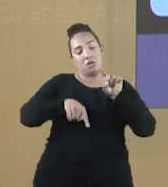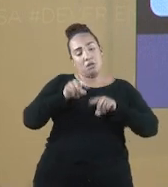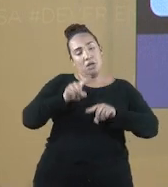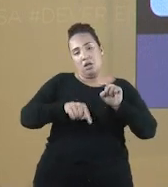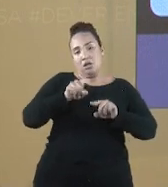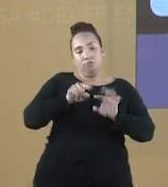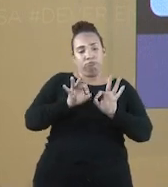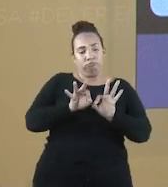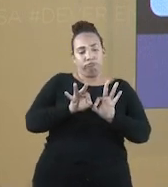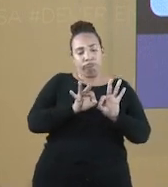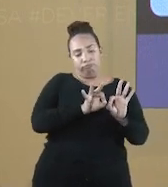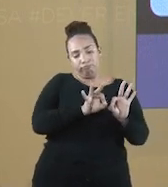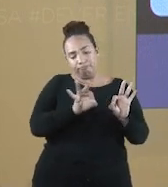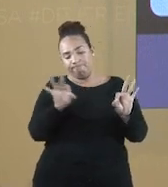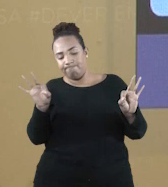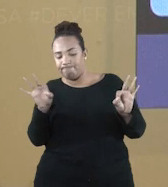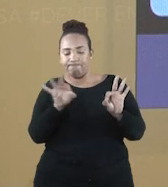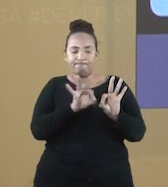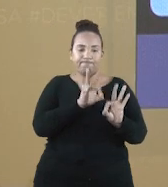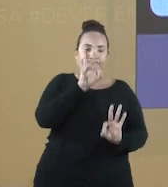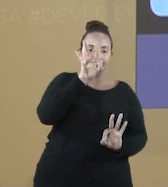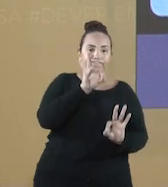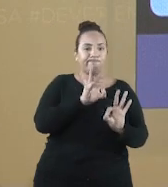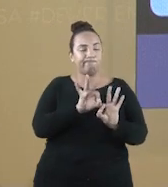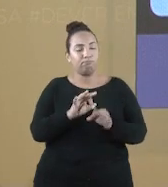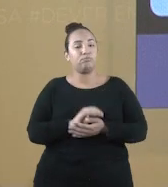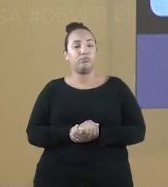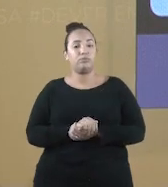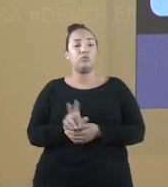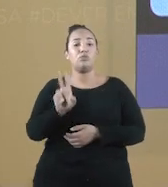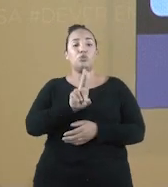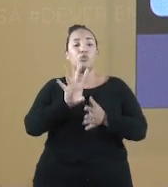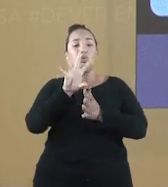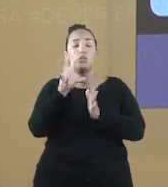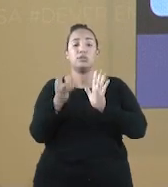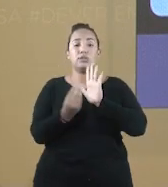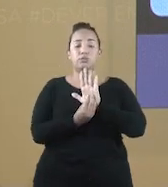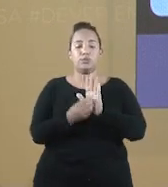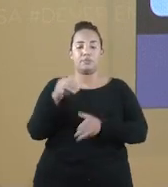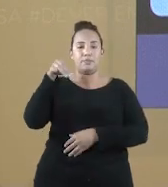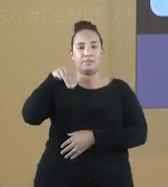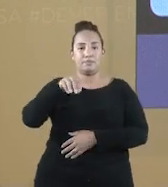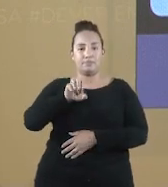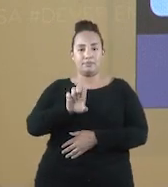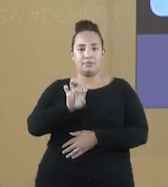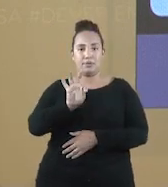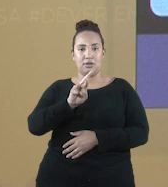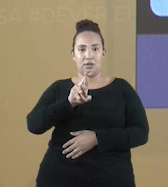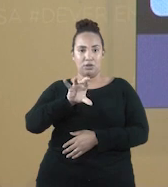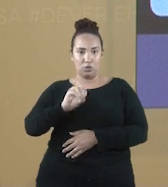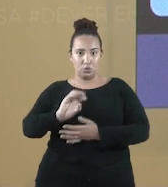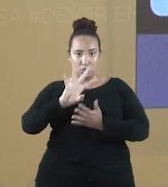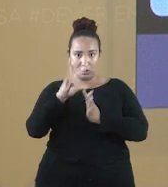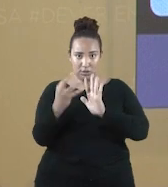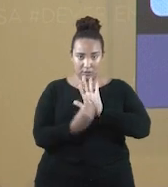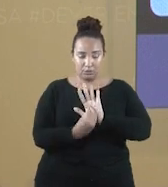objeto físico em uma linha reta. Usamos como unidade padrão o metro, representado pela